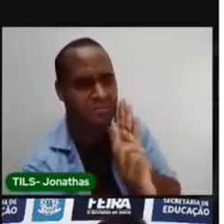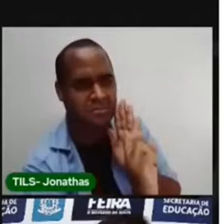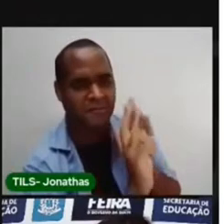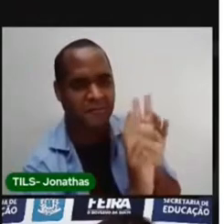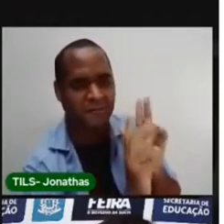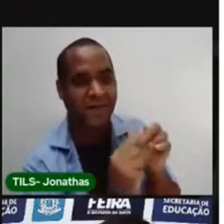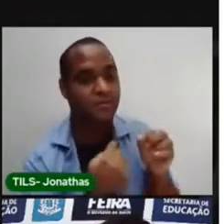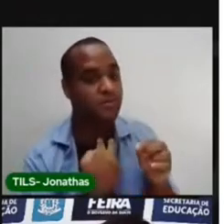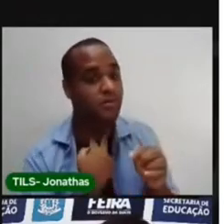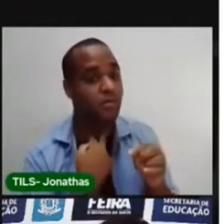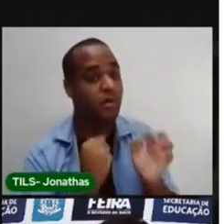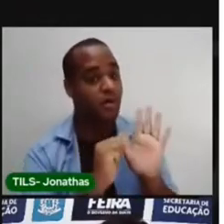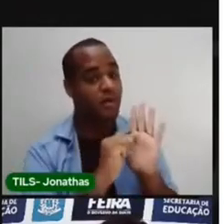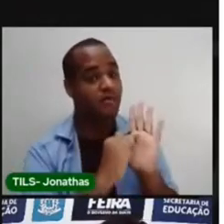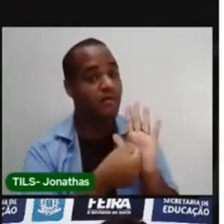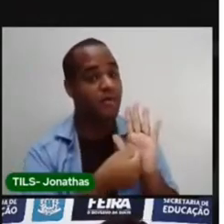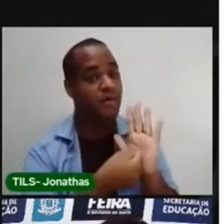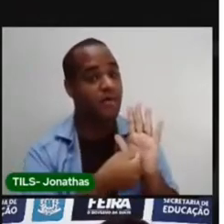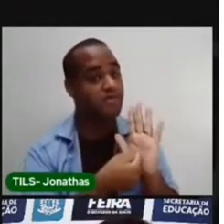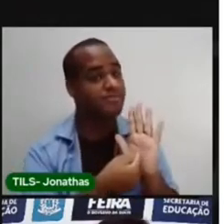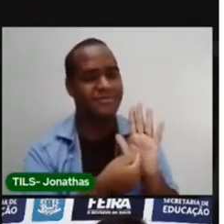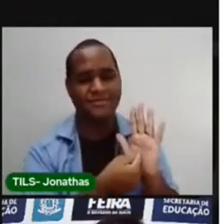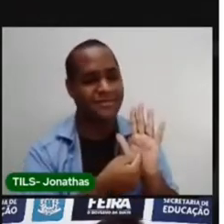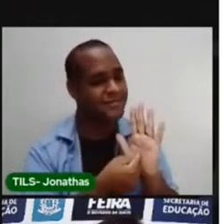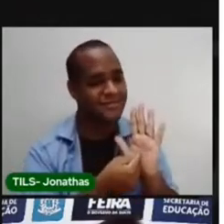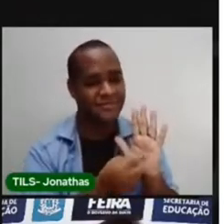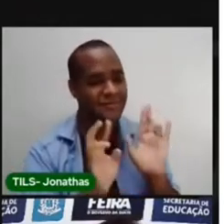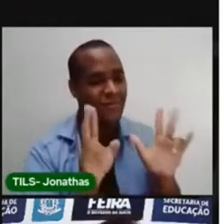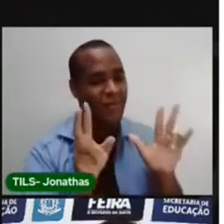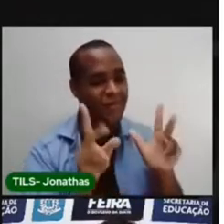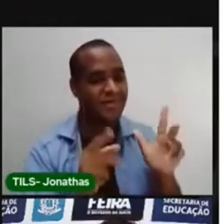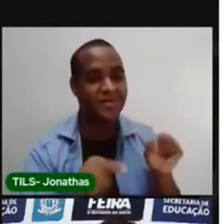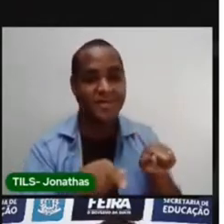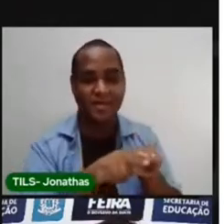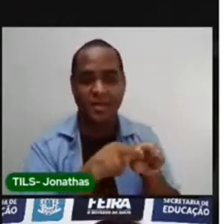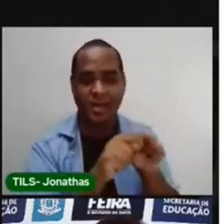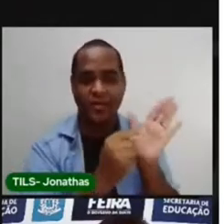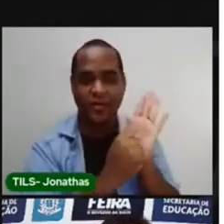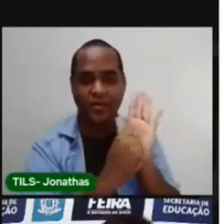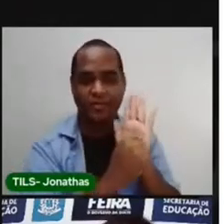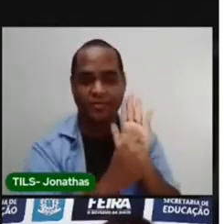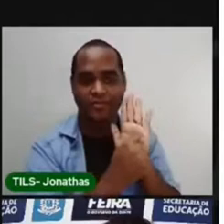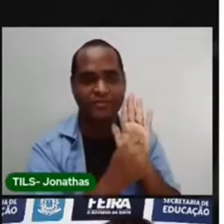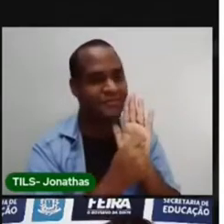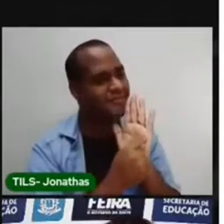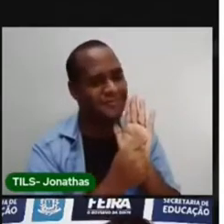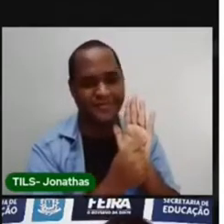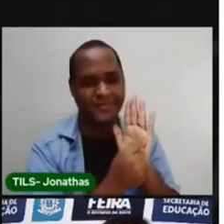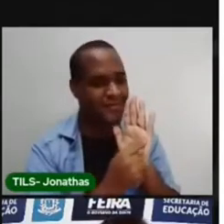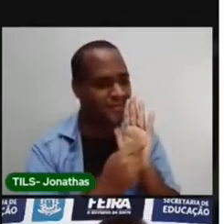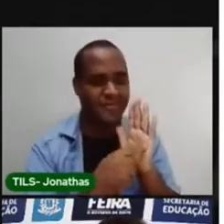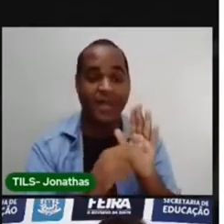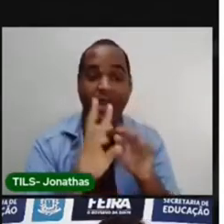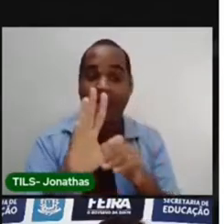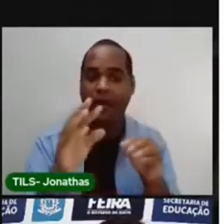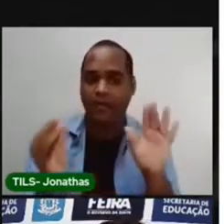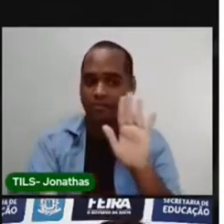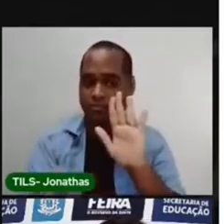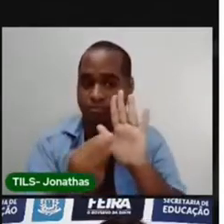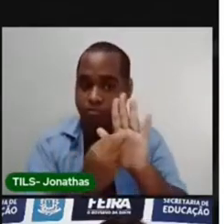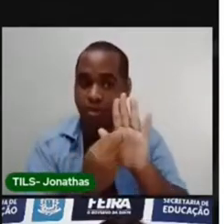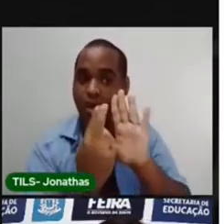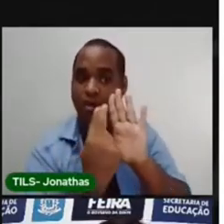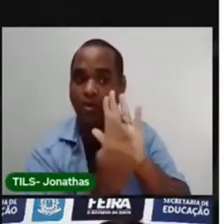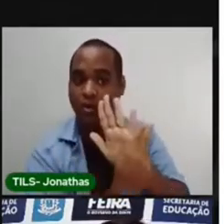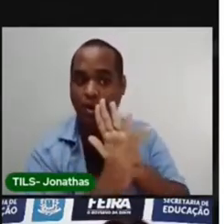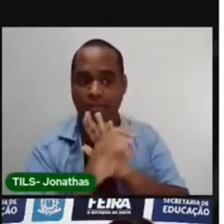gente não vai separar com a vírgula e nem com um tracinho. Você vai colocar o nome